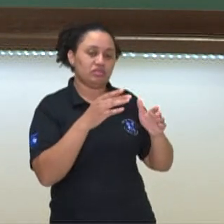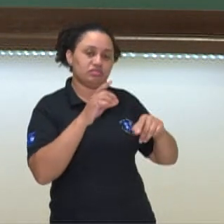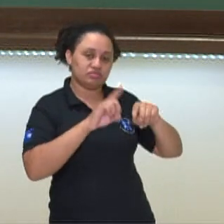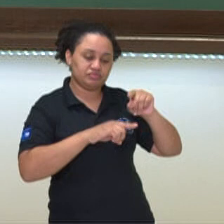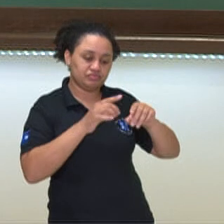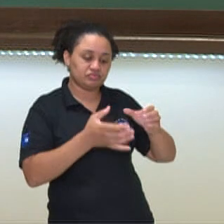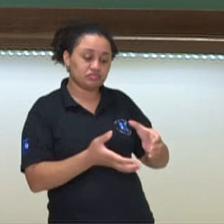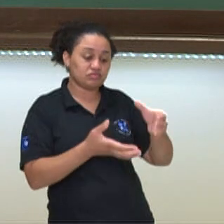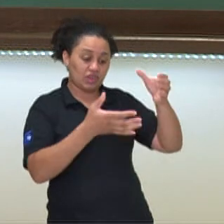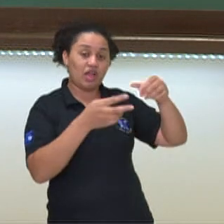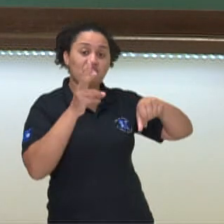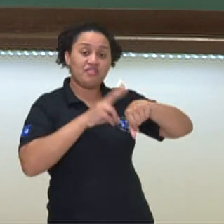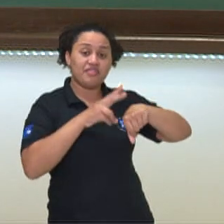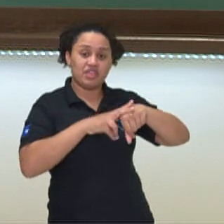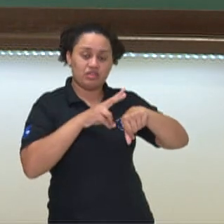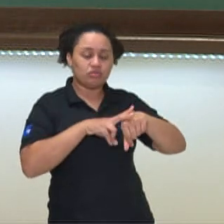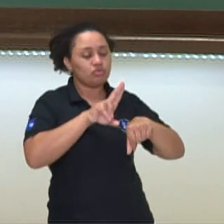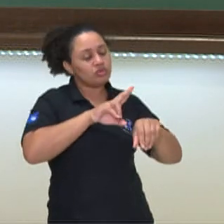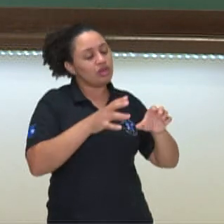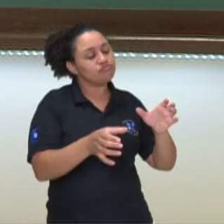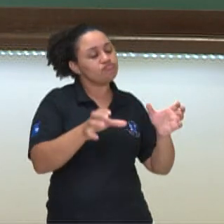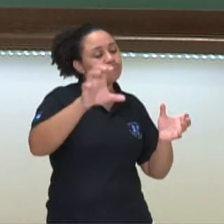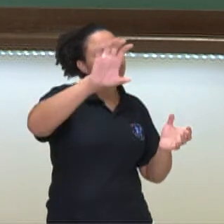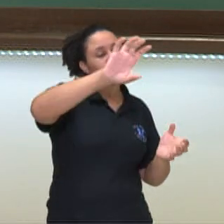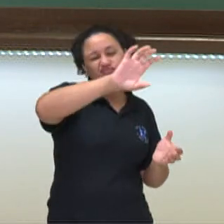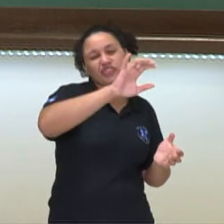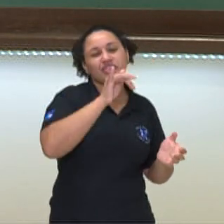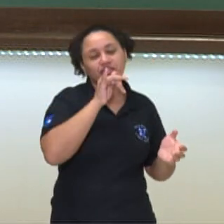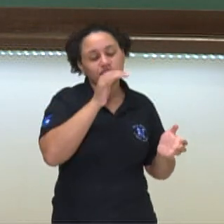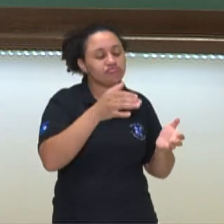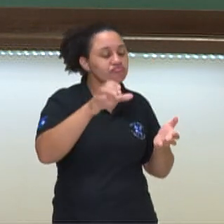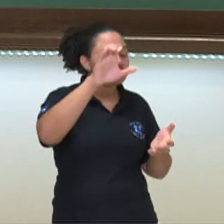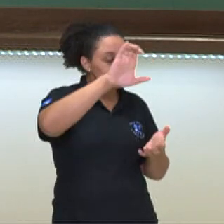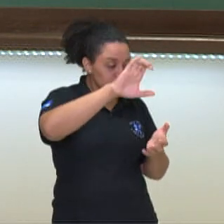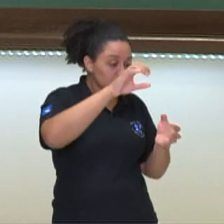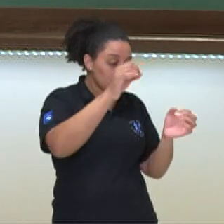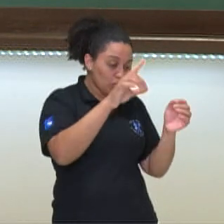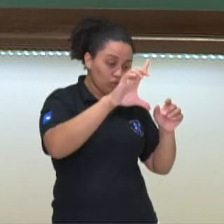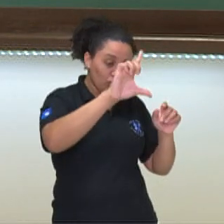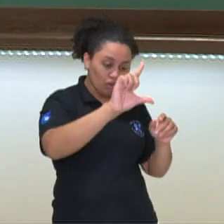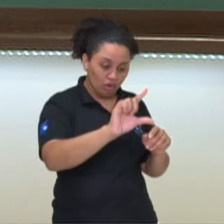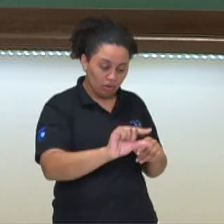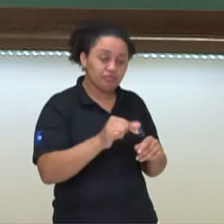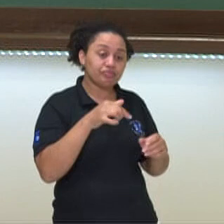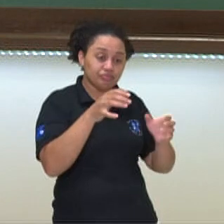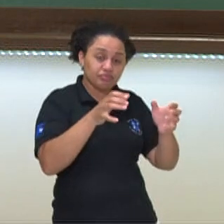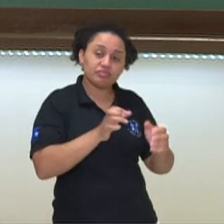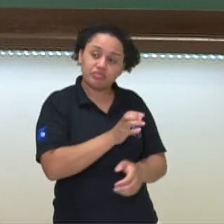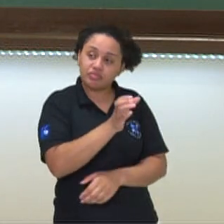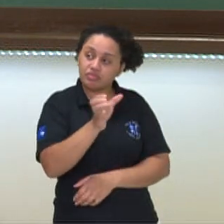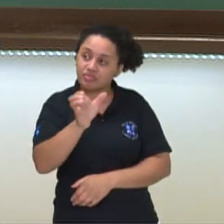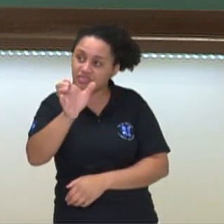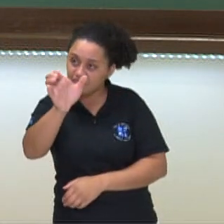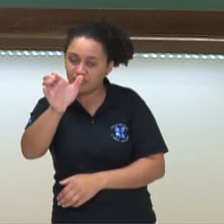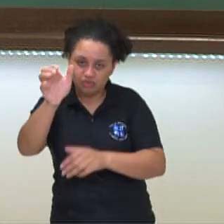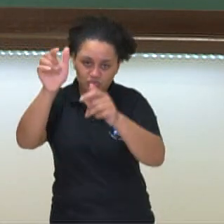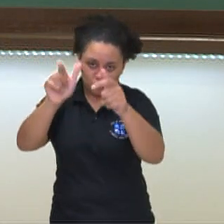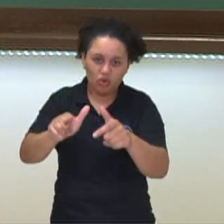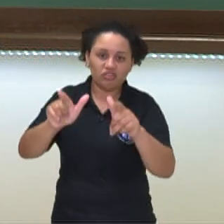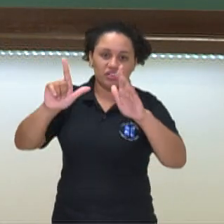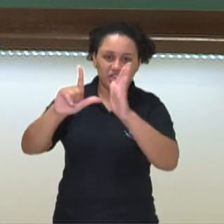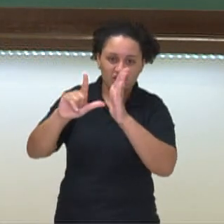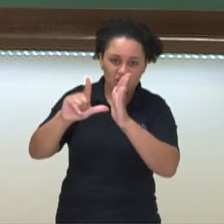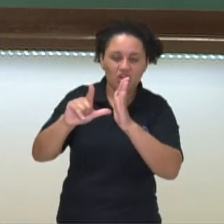uma embalagem de vidro, utilizava aquele produto. Ao terminar aquele produto, você levava a embalagem vazia até o